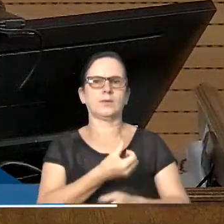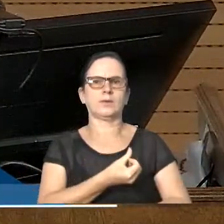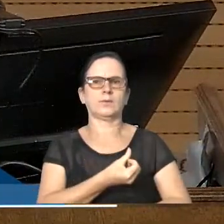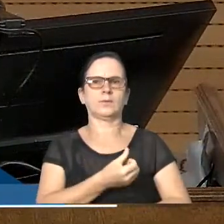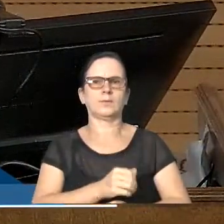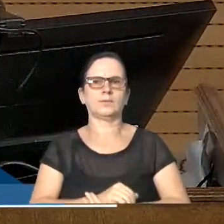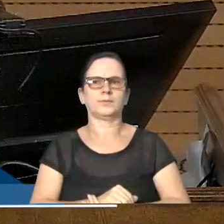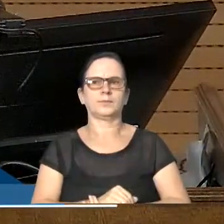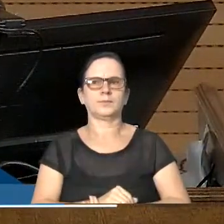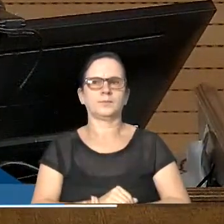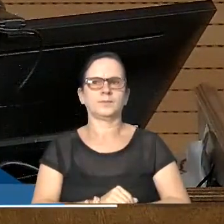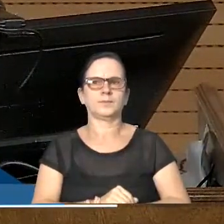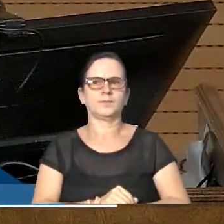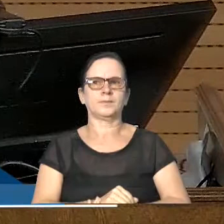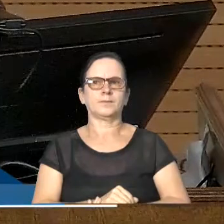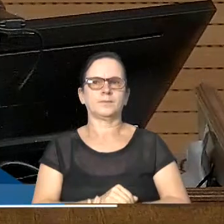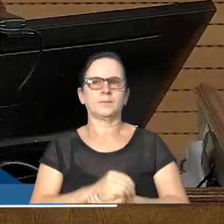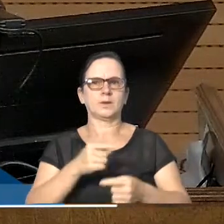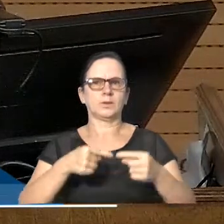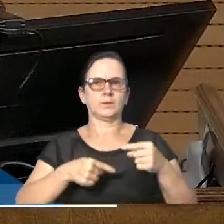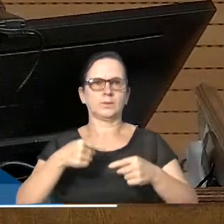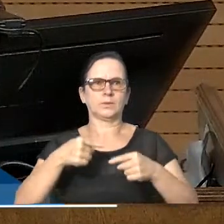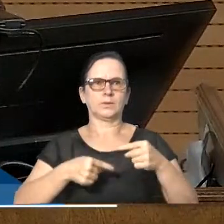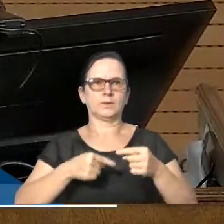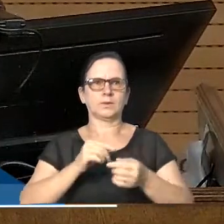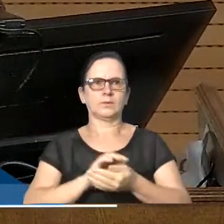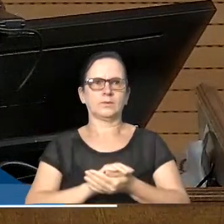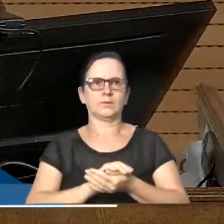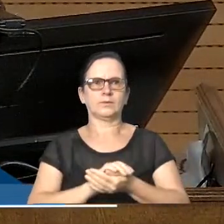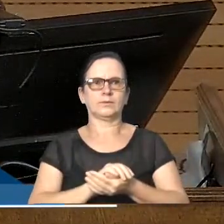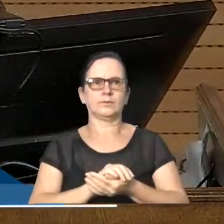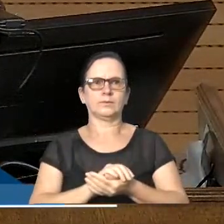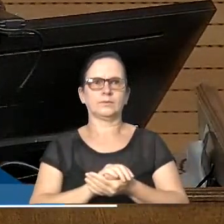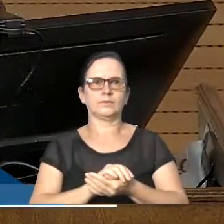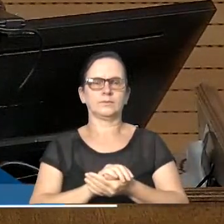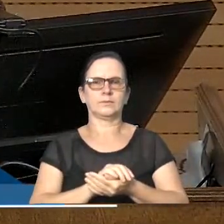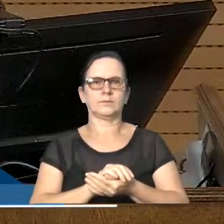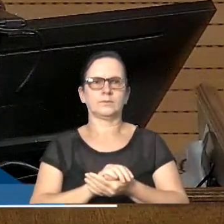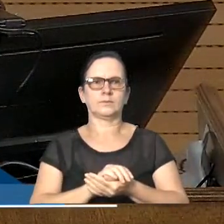6º. Em discussão.